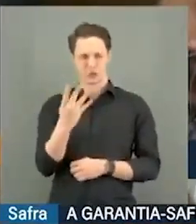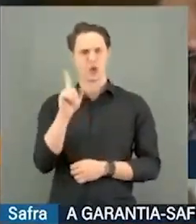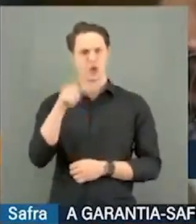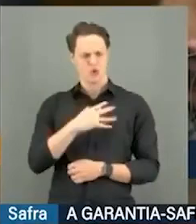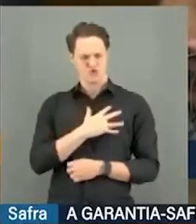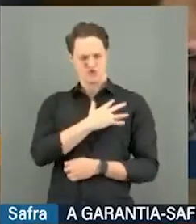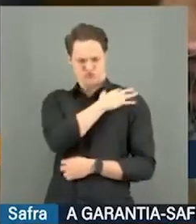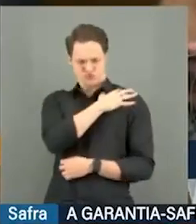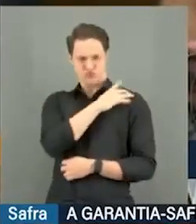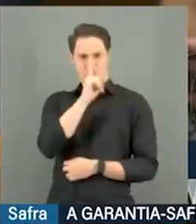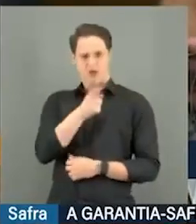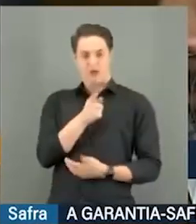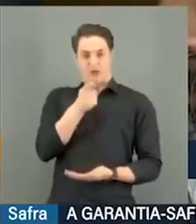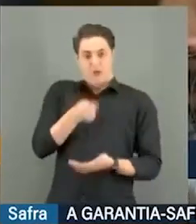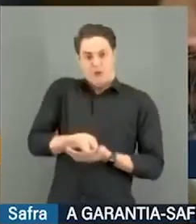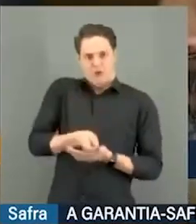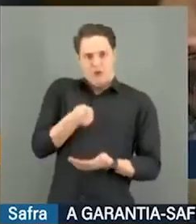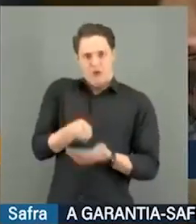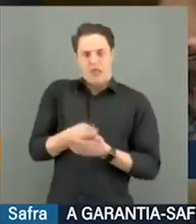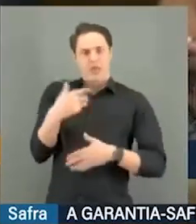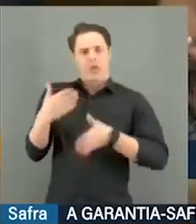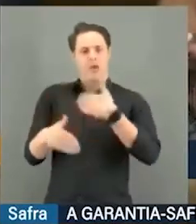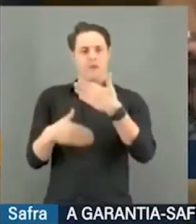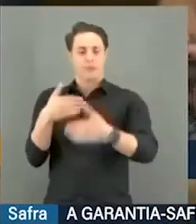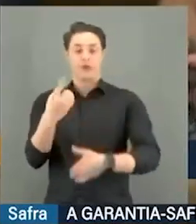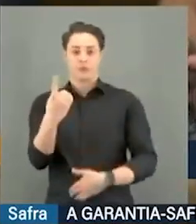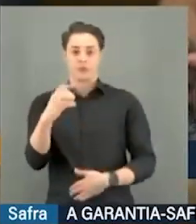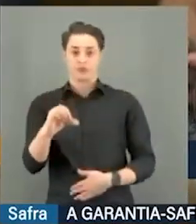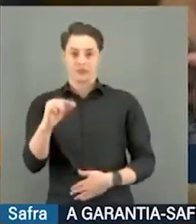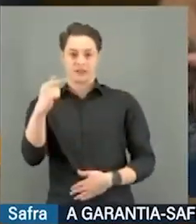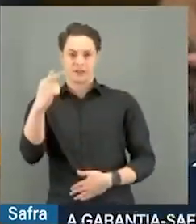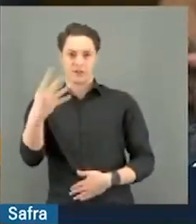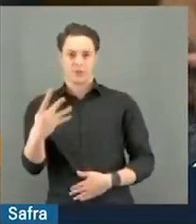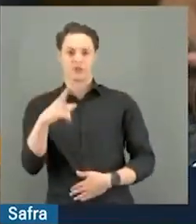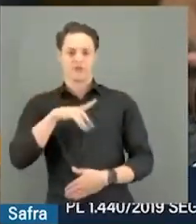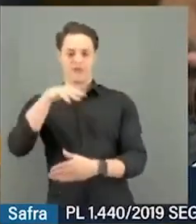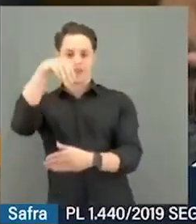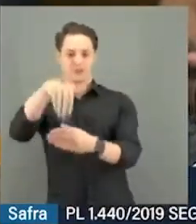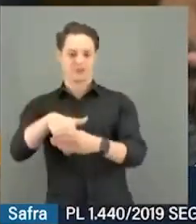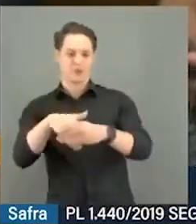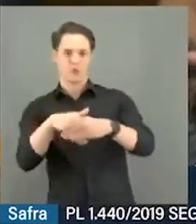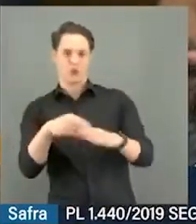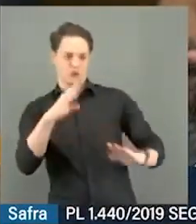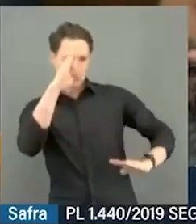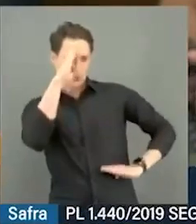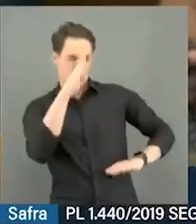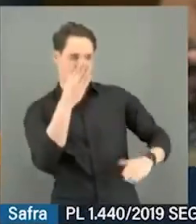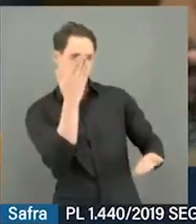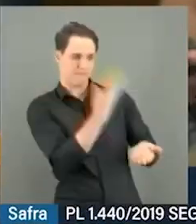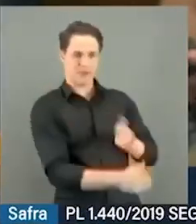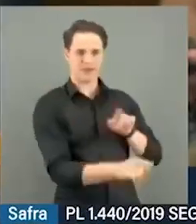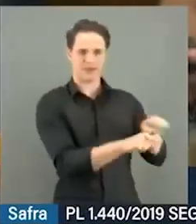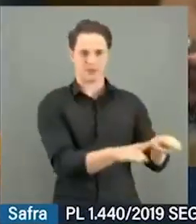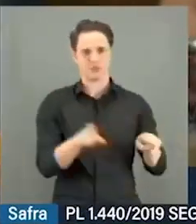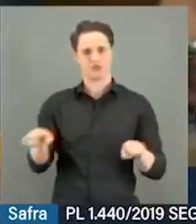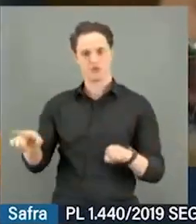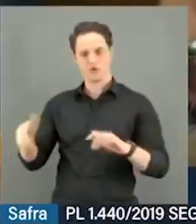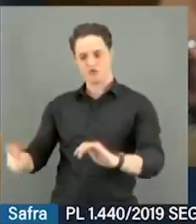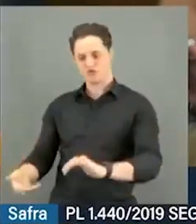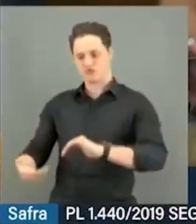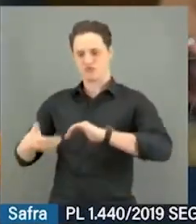de 1974, uma dura derrota nas eleições para o Senado e para a Câmara dos